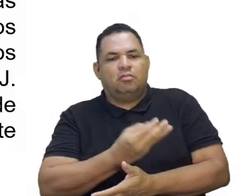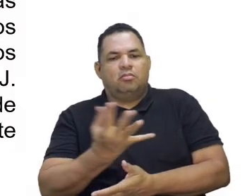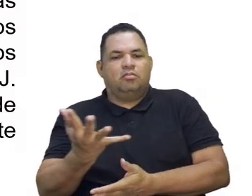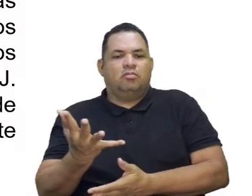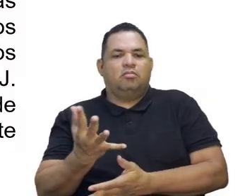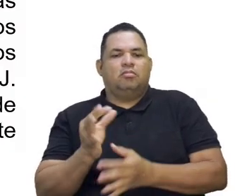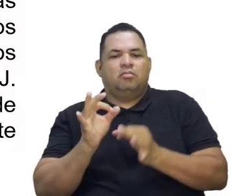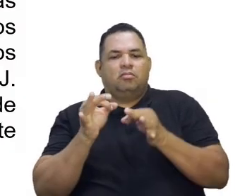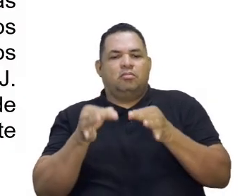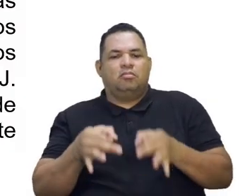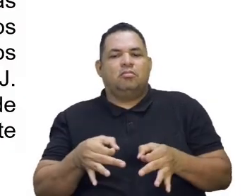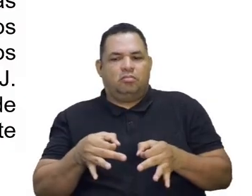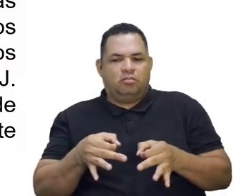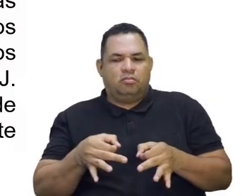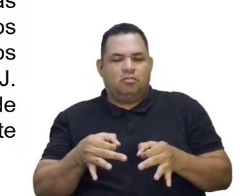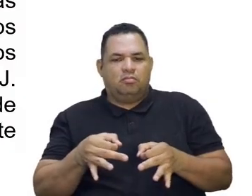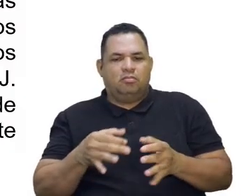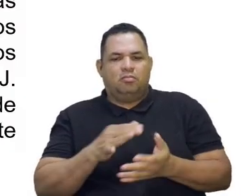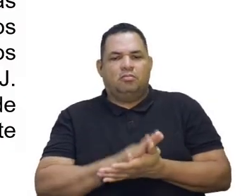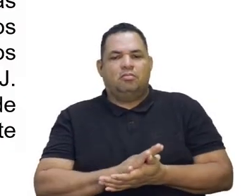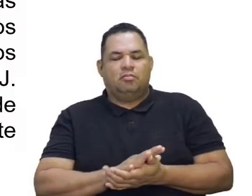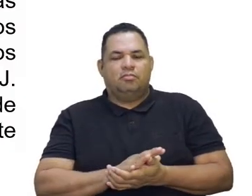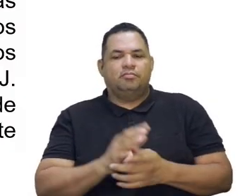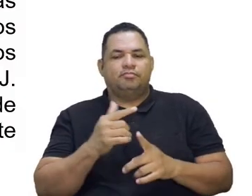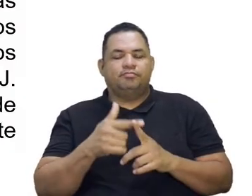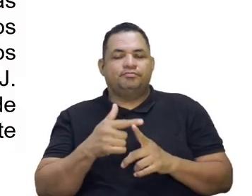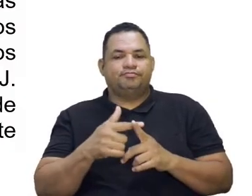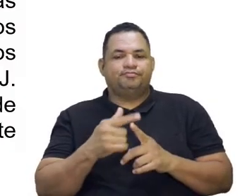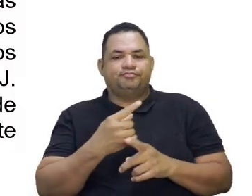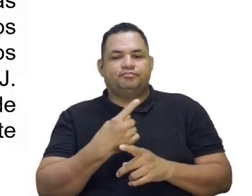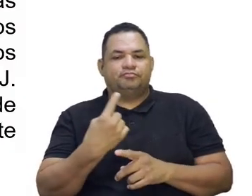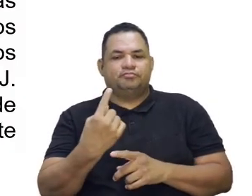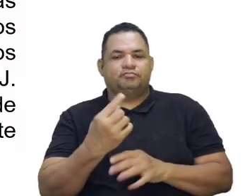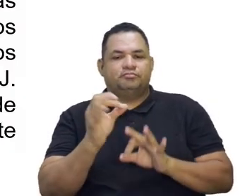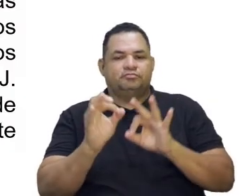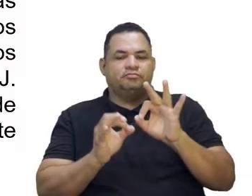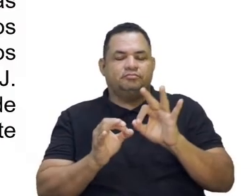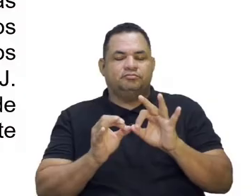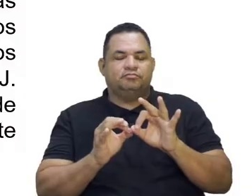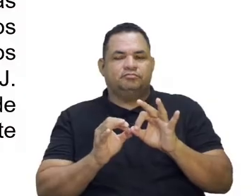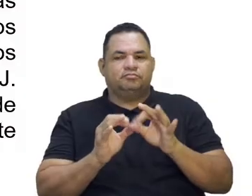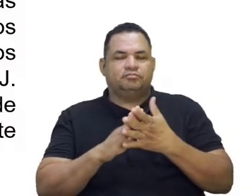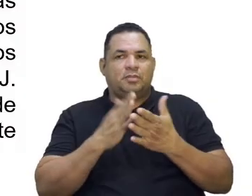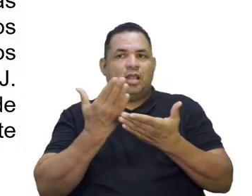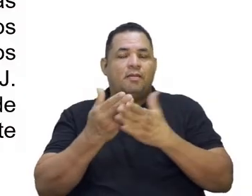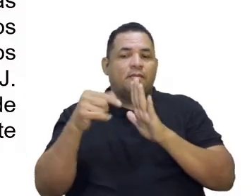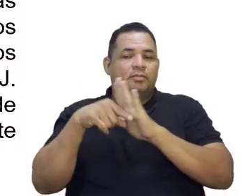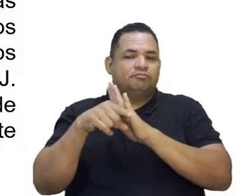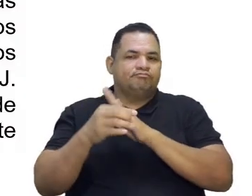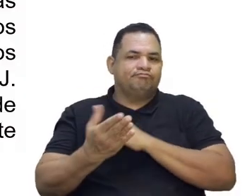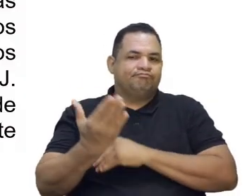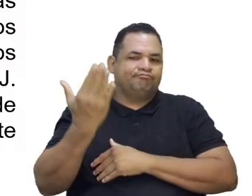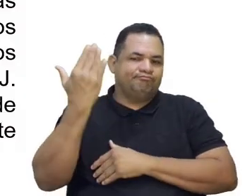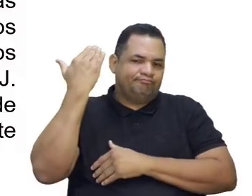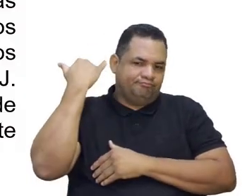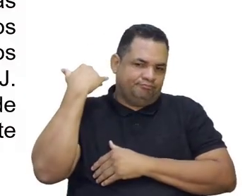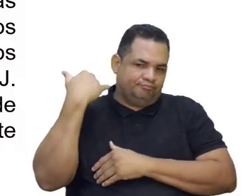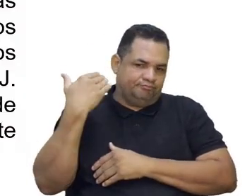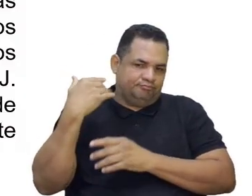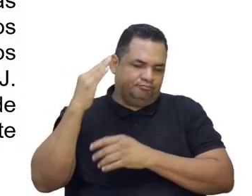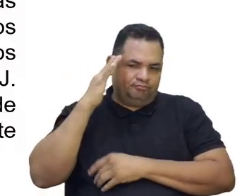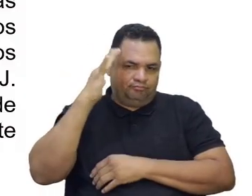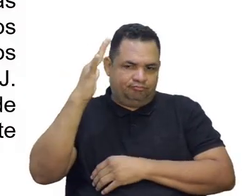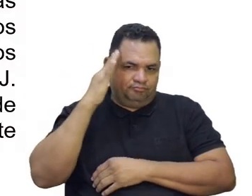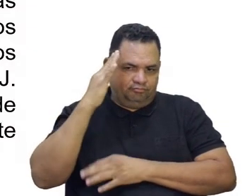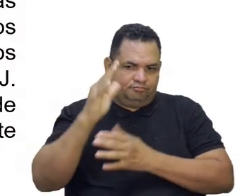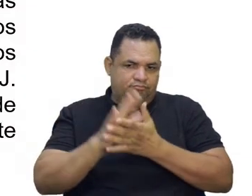segundo proporções determinadas. Isso porque a gente está falando aqui de um estudo que vem a partir das teorias